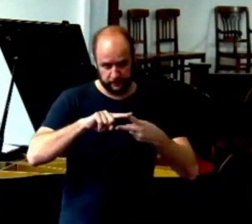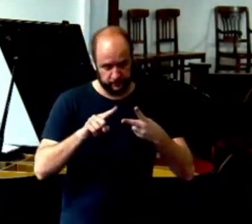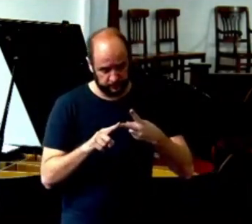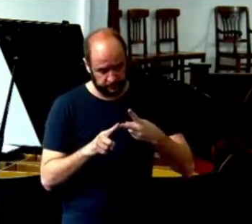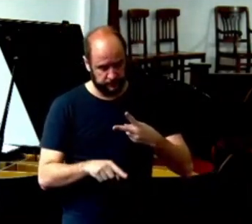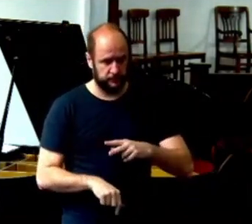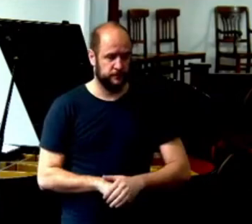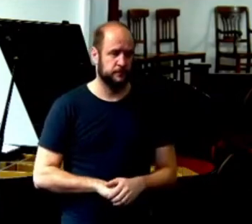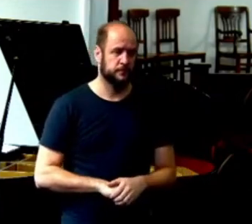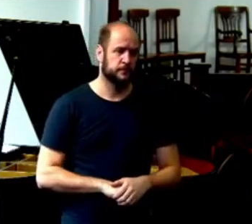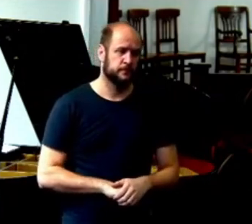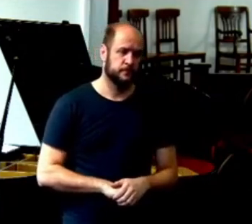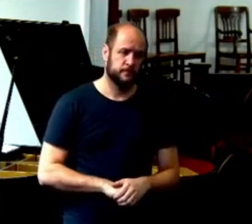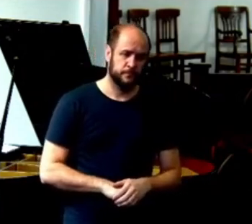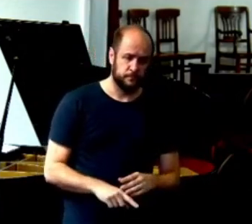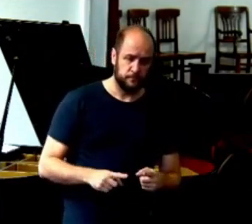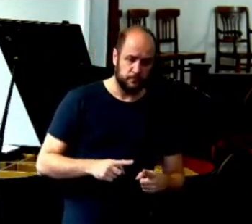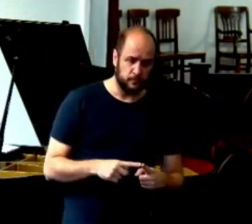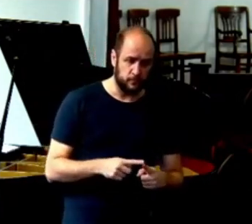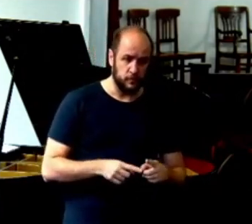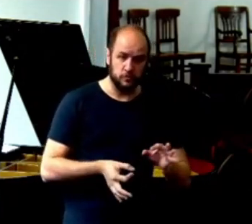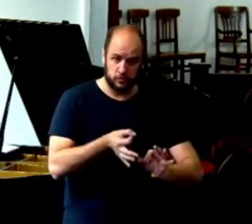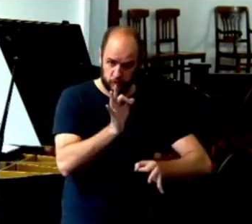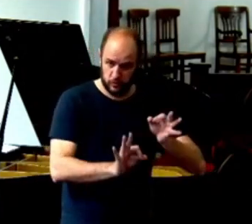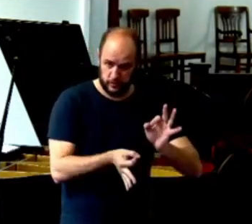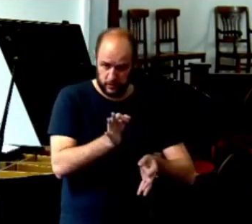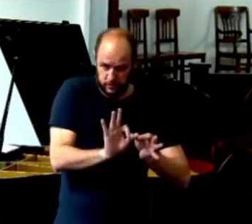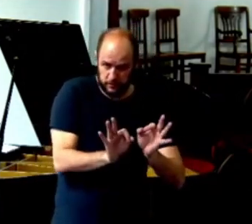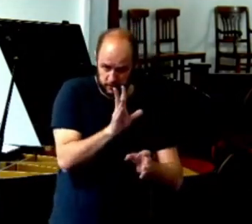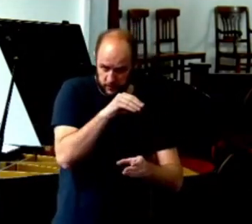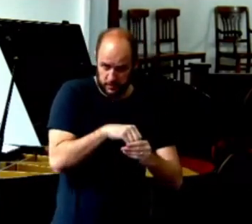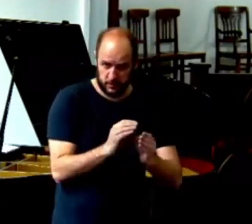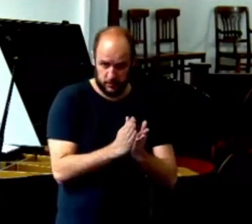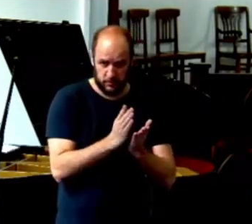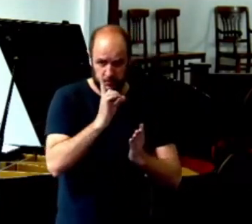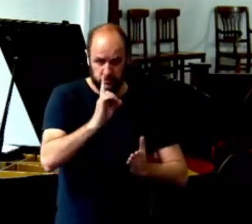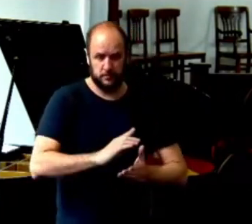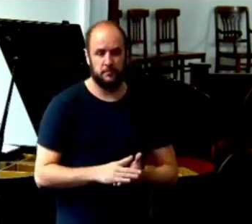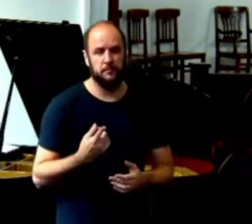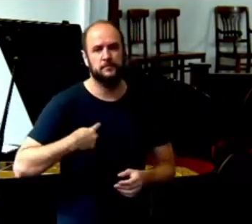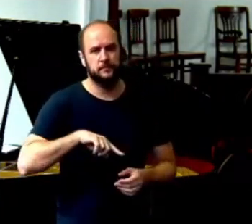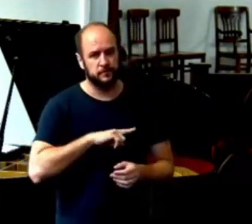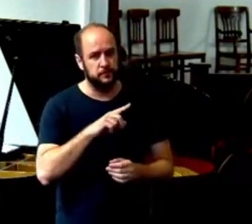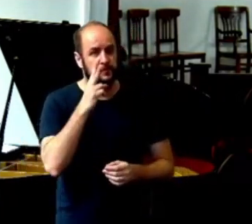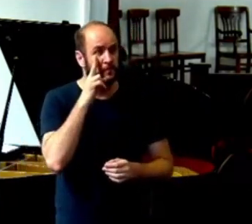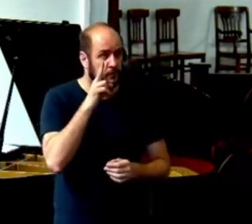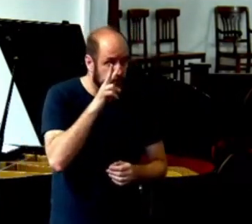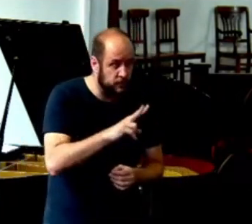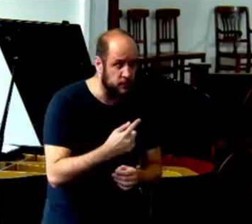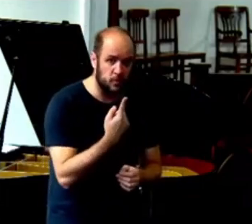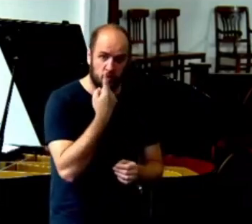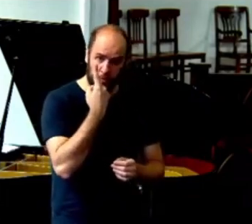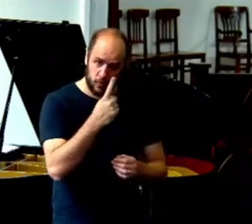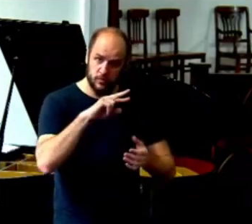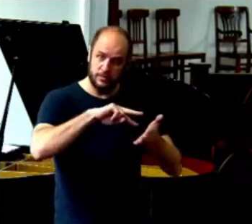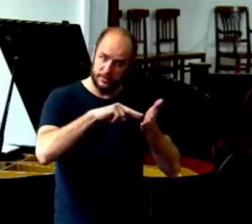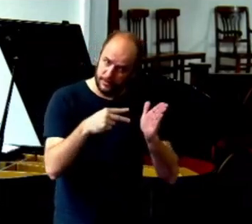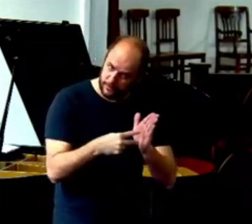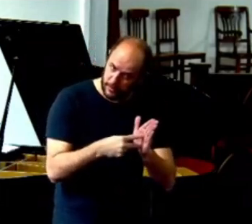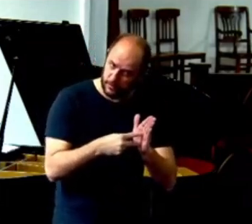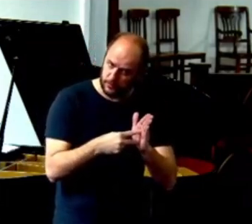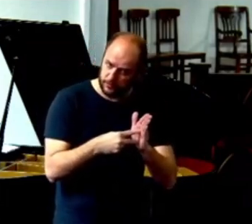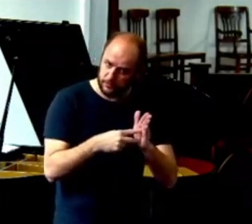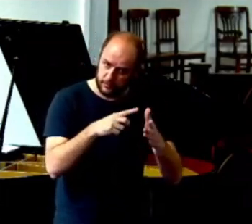sentidos. Do julgar nas Escrituras, e o nosso texto vai se ater a um dos sentidos, por isso